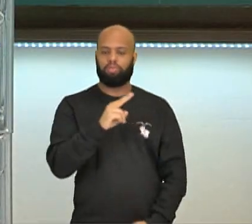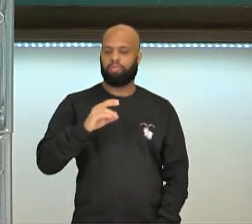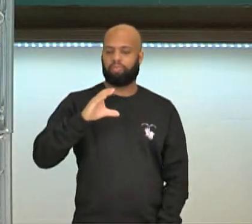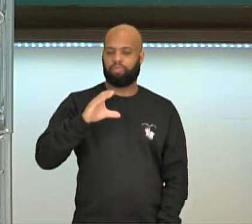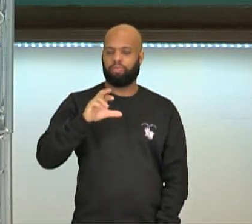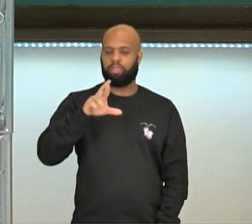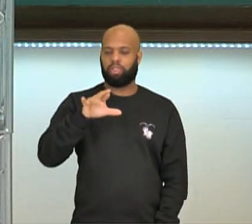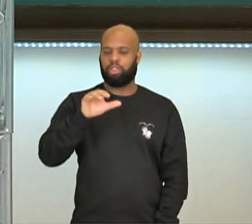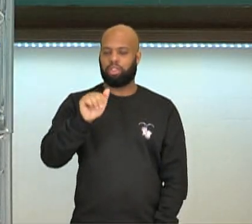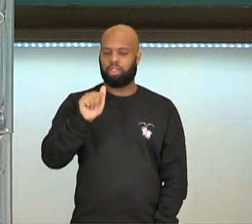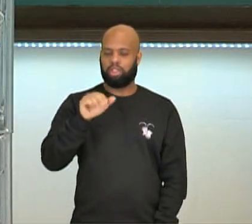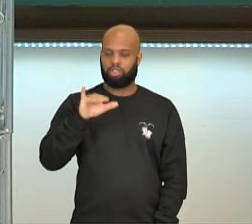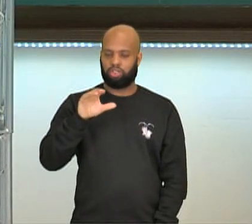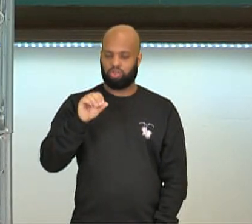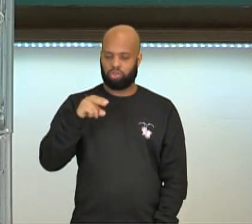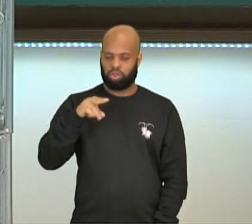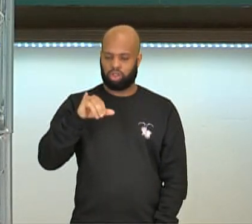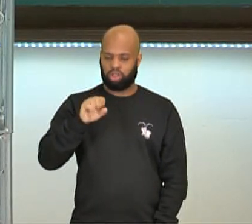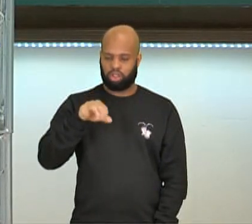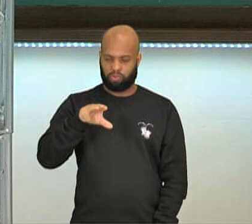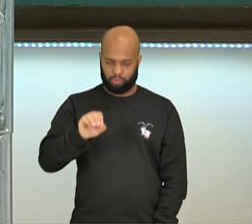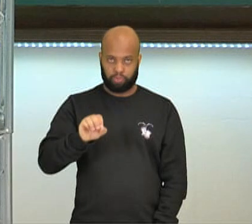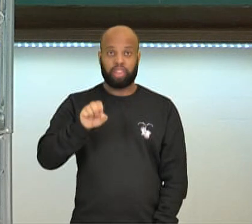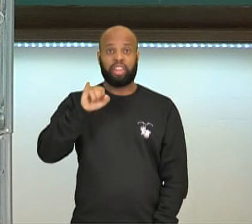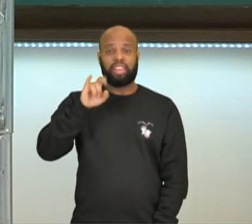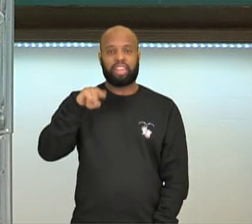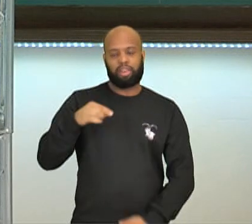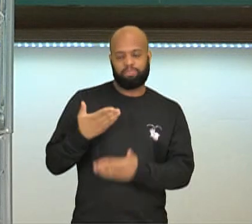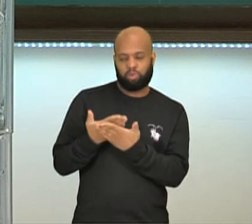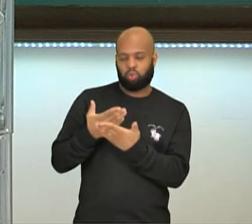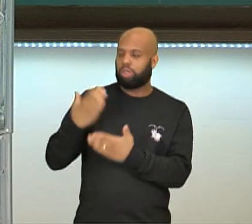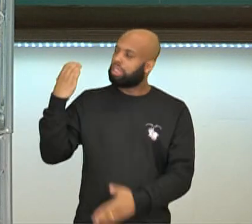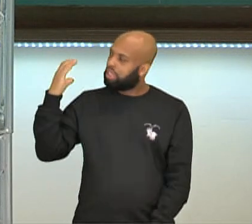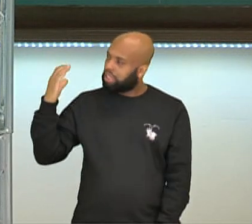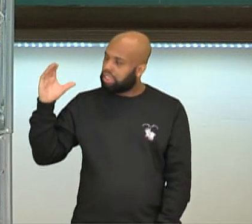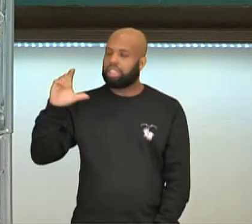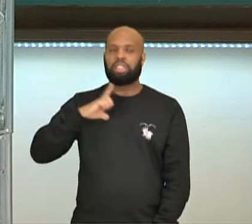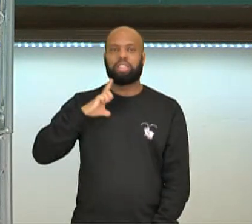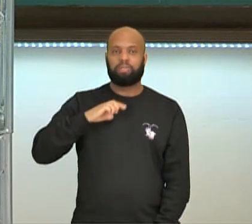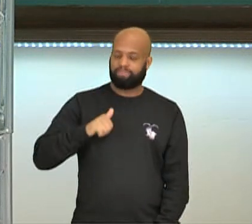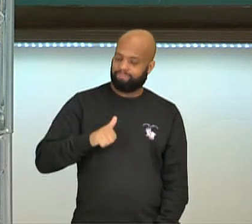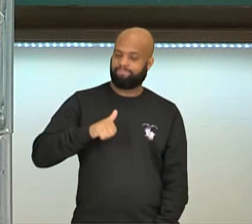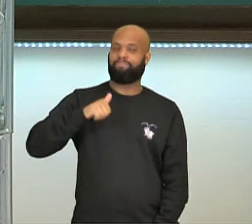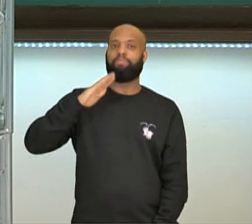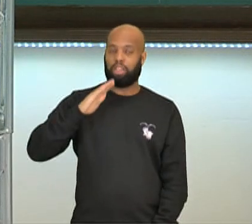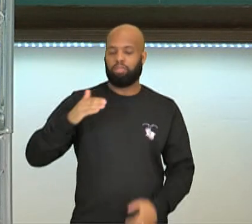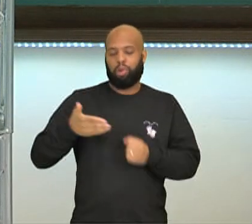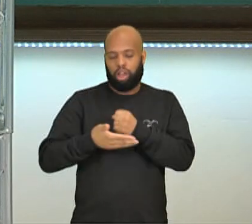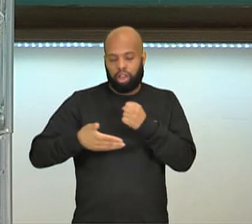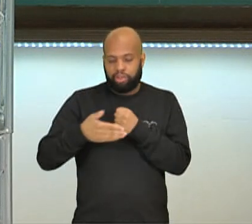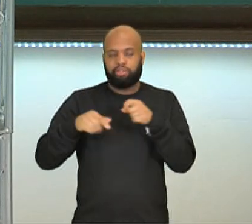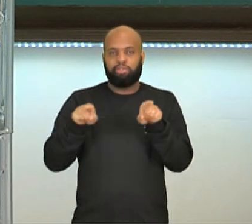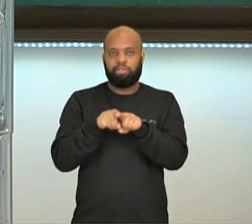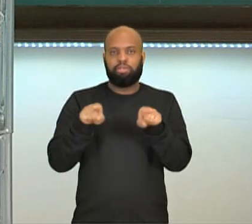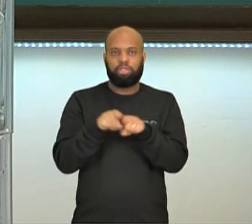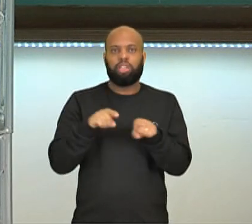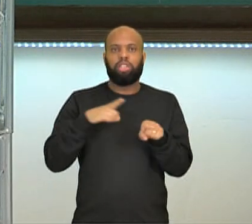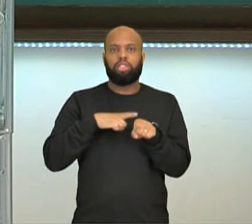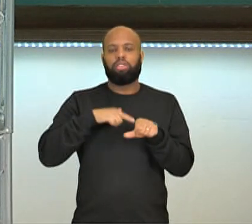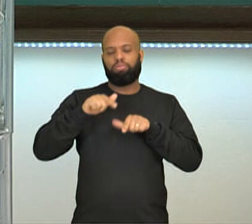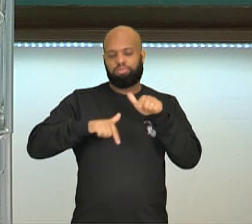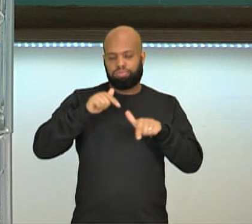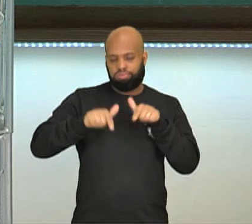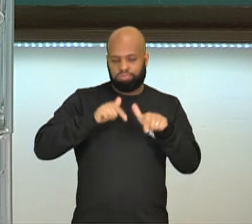teoria científica, a mais predominante, a que tem o maior embasamento, né, todo um